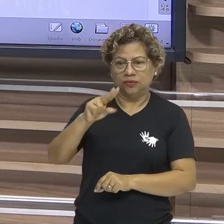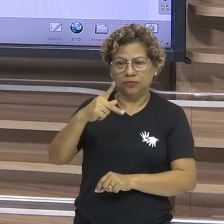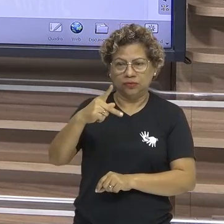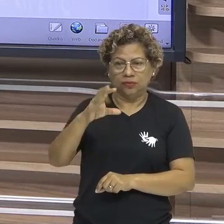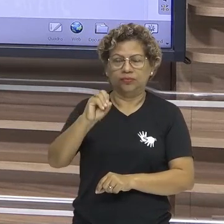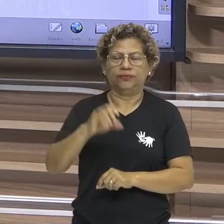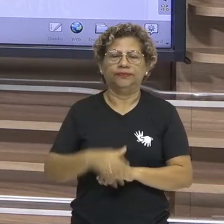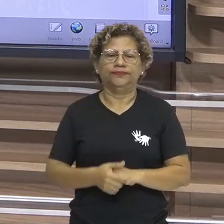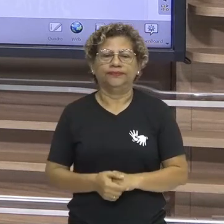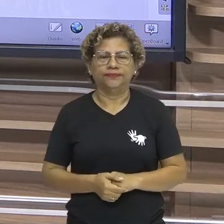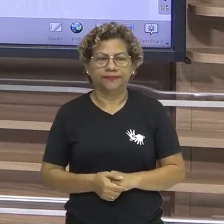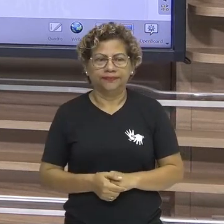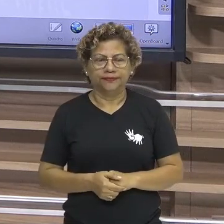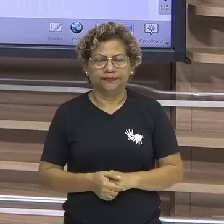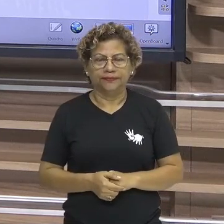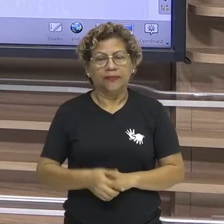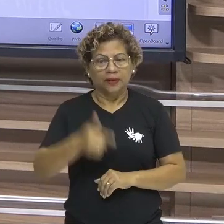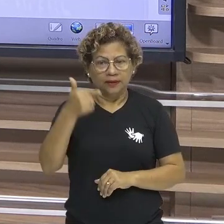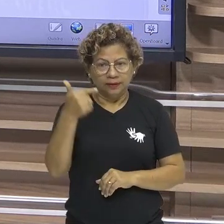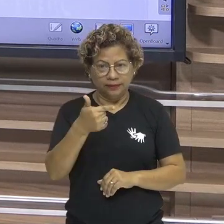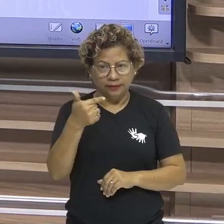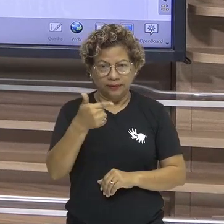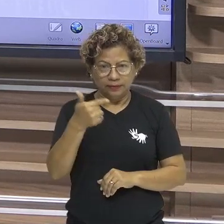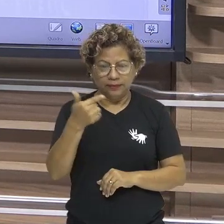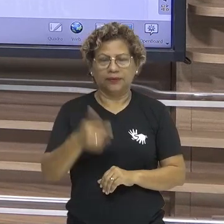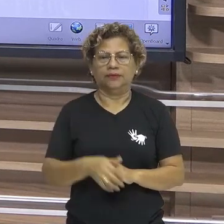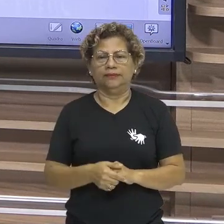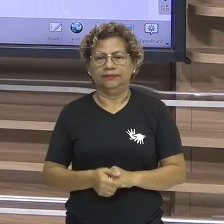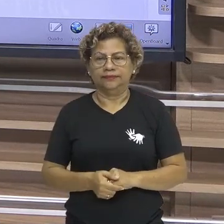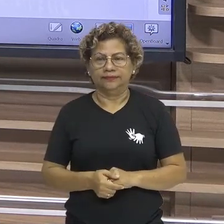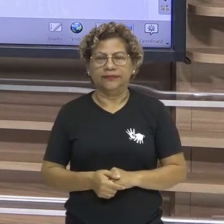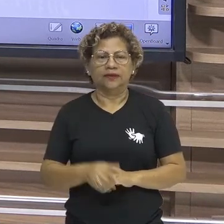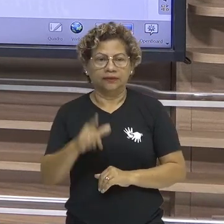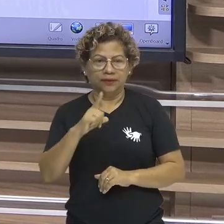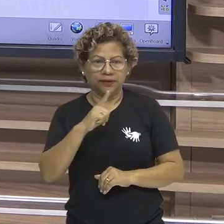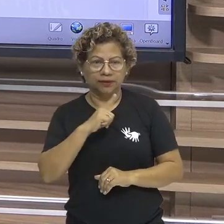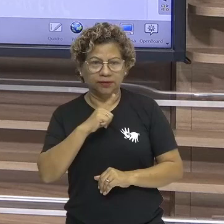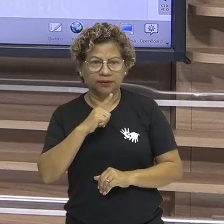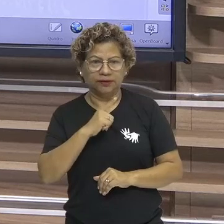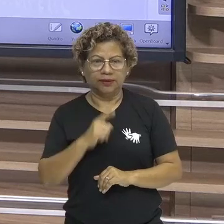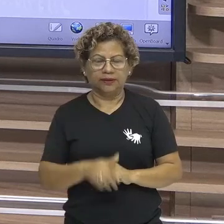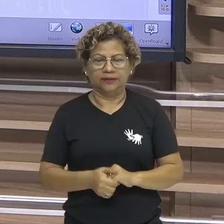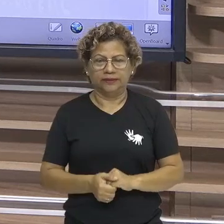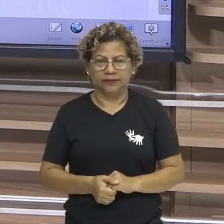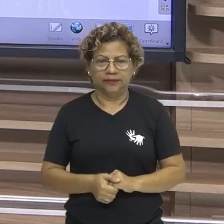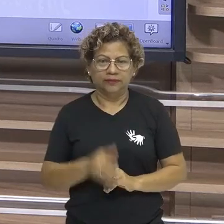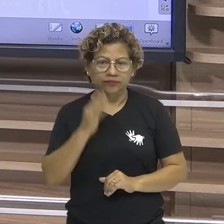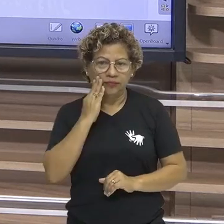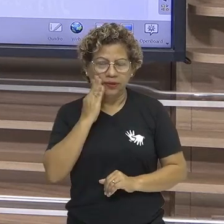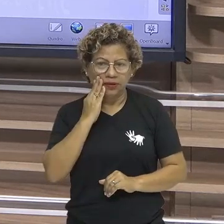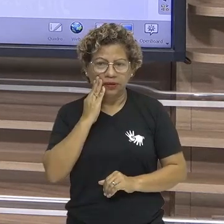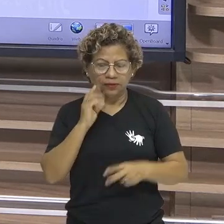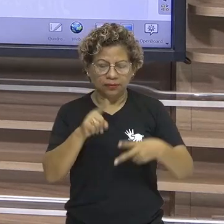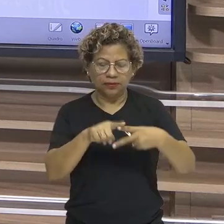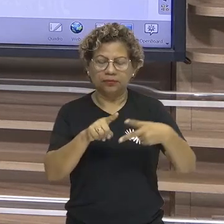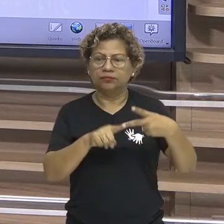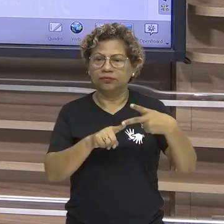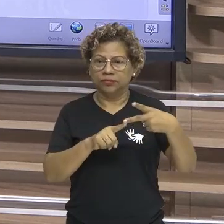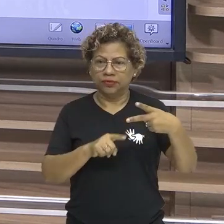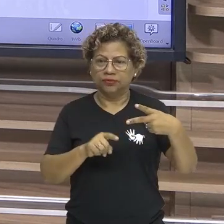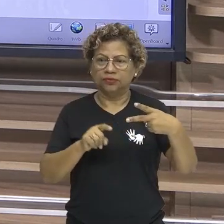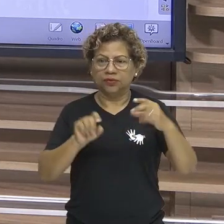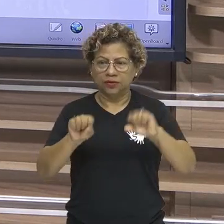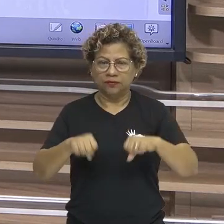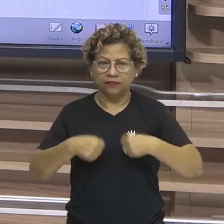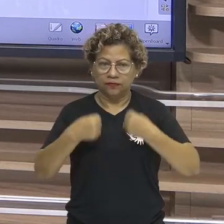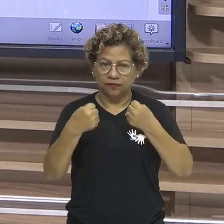primeira questão. Para a questão número 2, gente, nós temos aí o seguinte, né? Nós temos duas forças atuando no corpo, uma